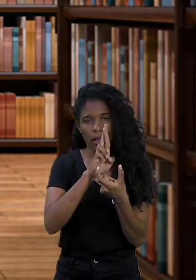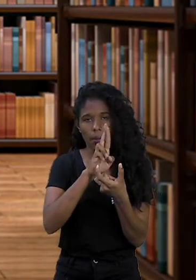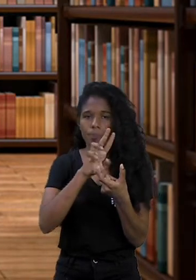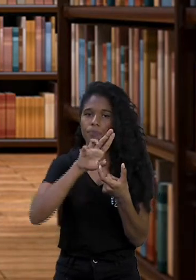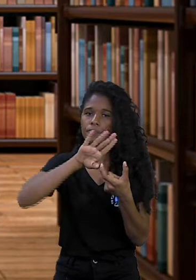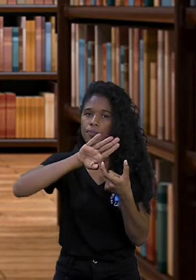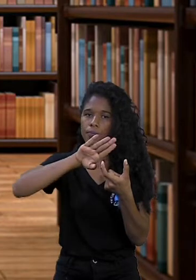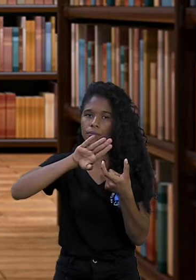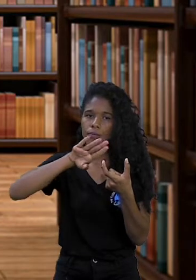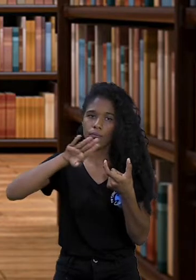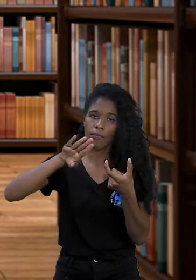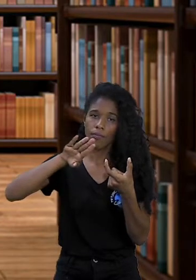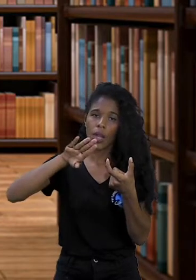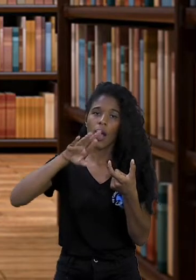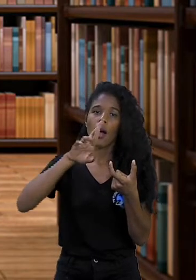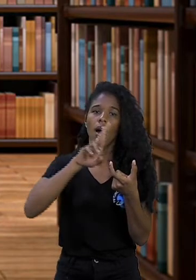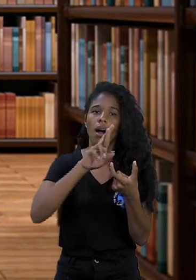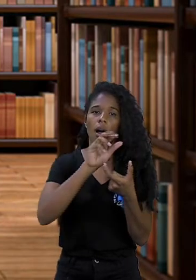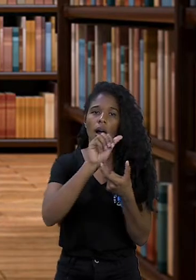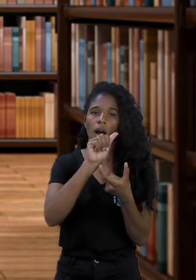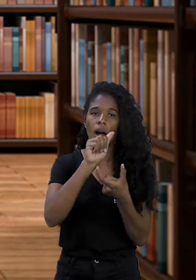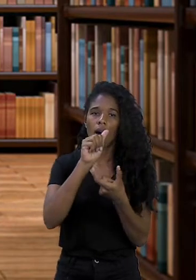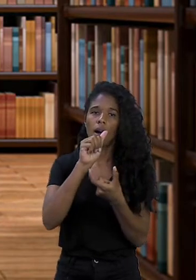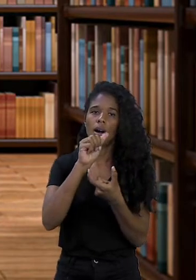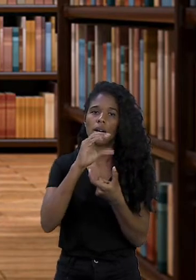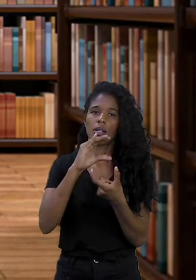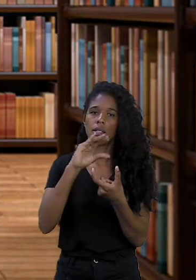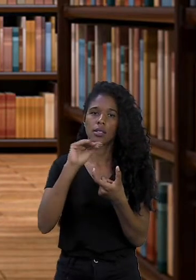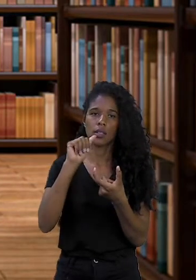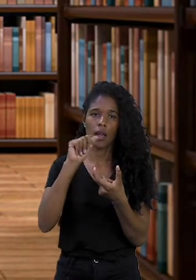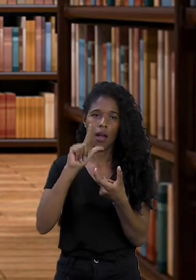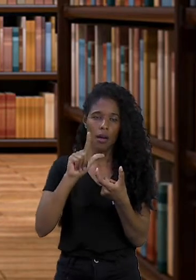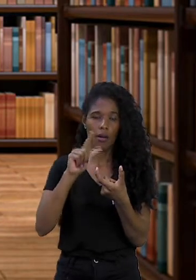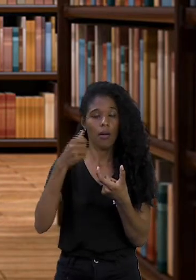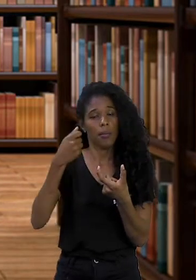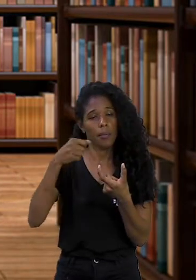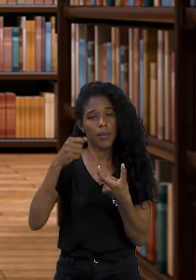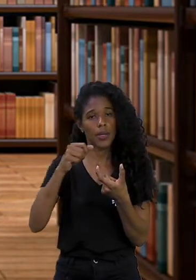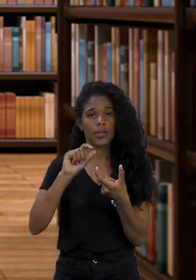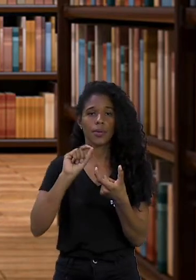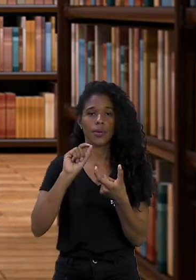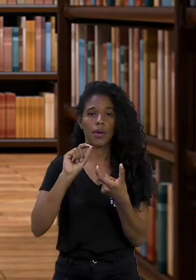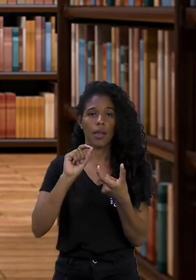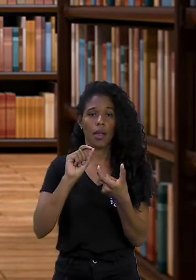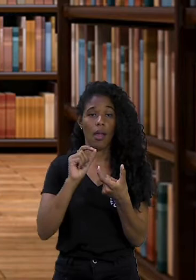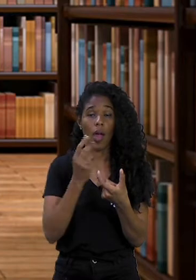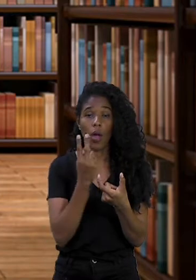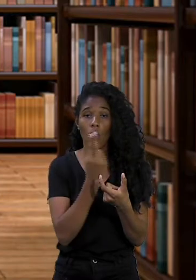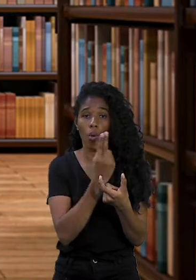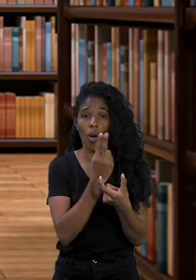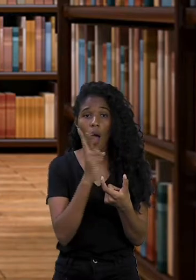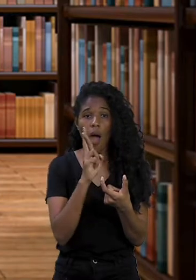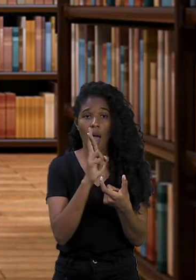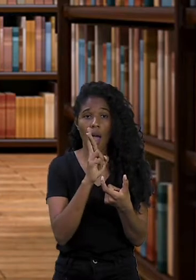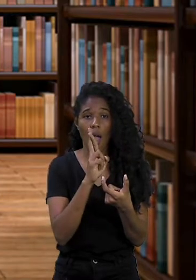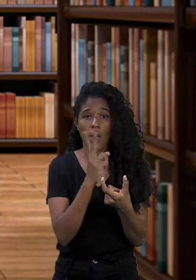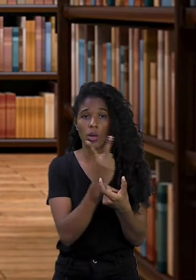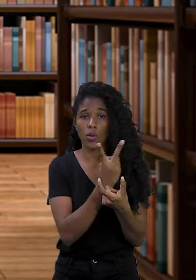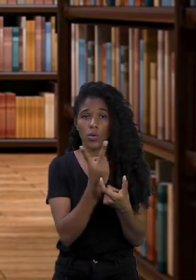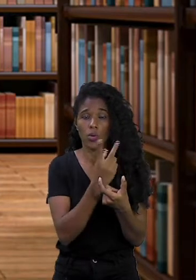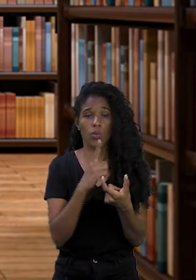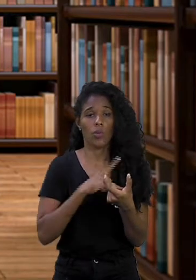com R, eu preciso de quê? São consoantes iguais, então eu preciso de hífen. A mesma coisa também com